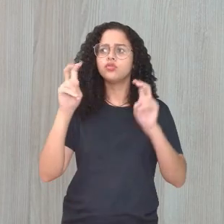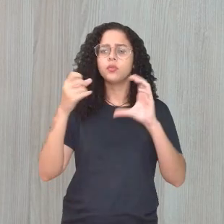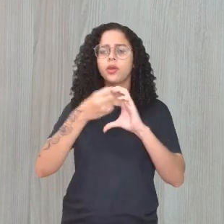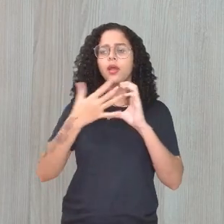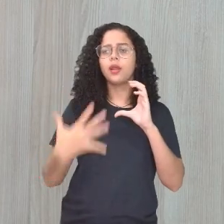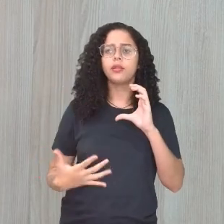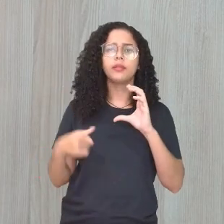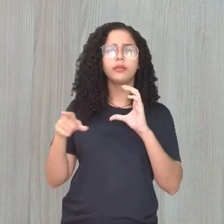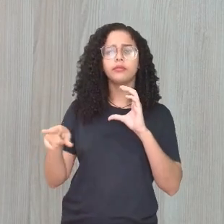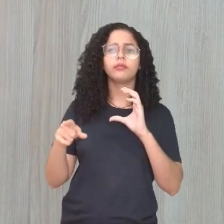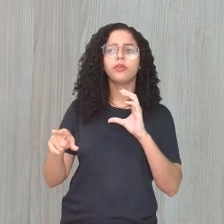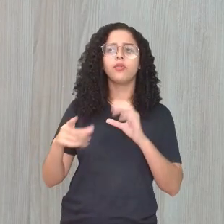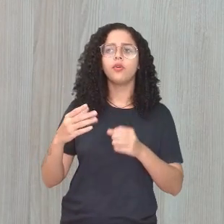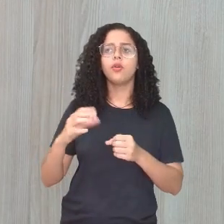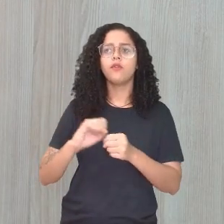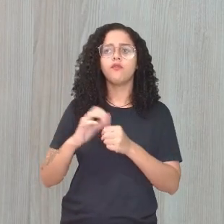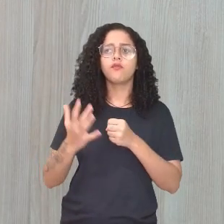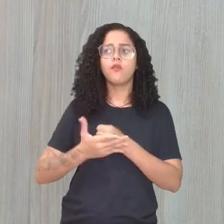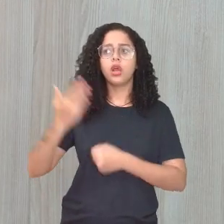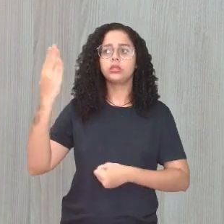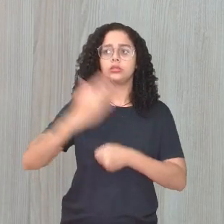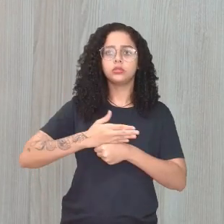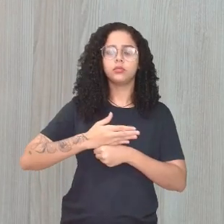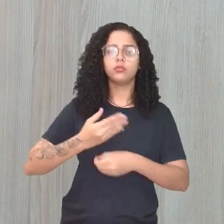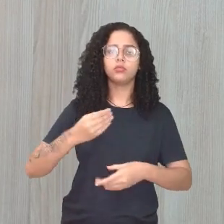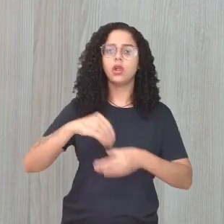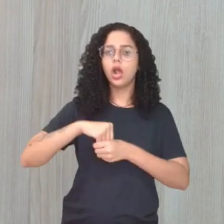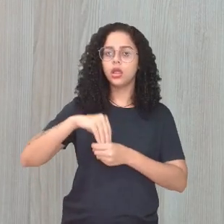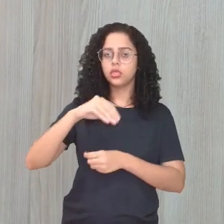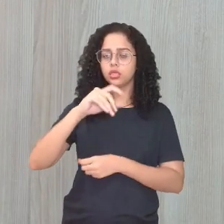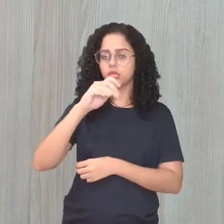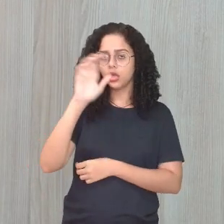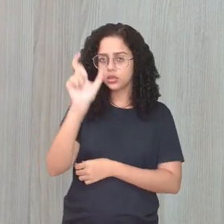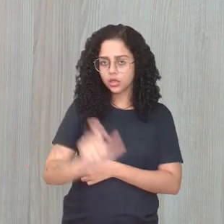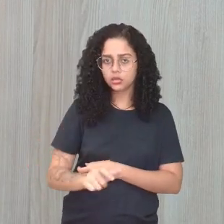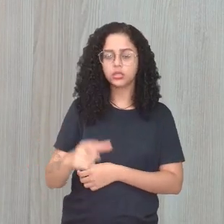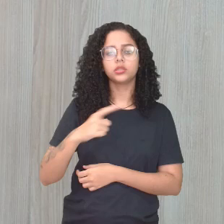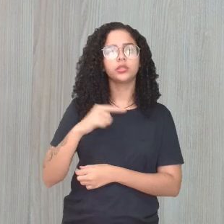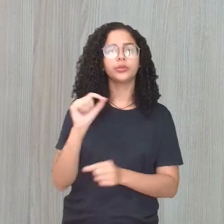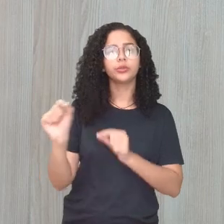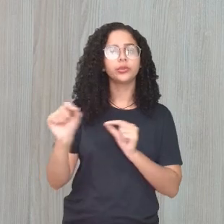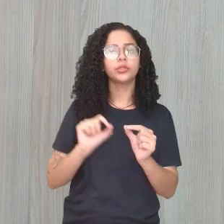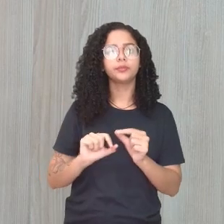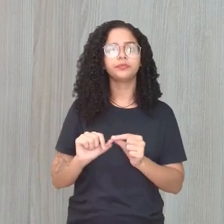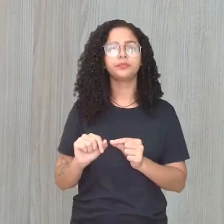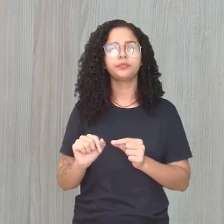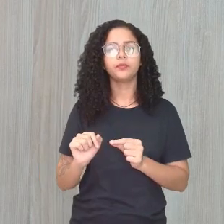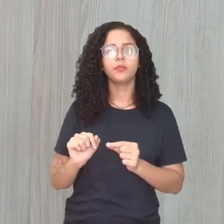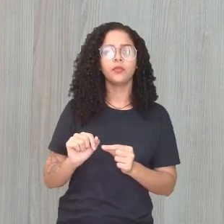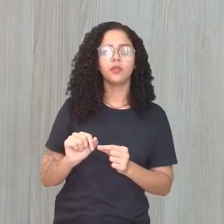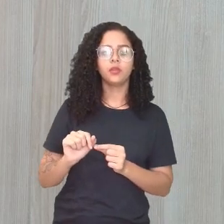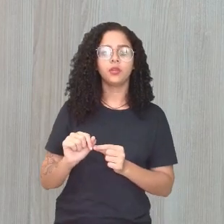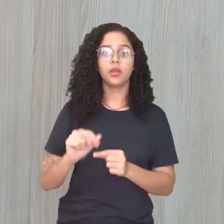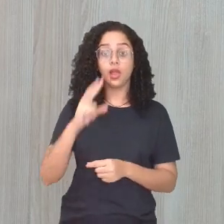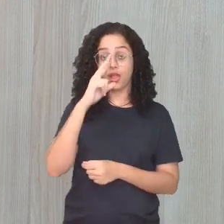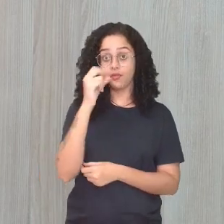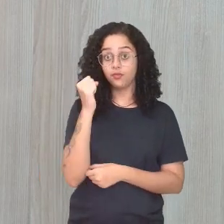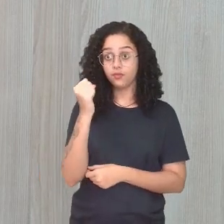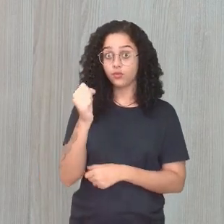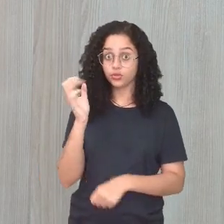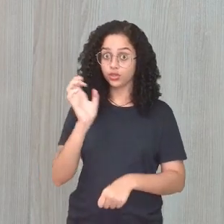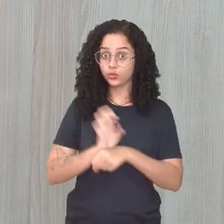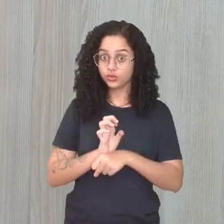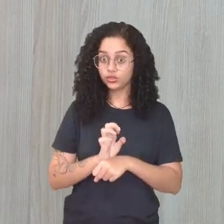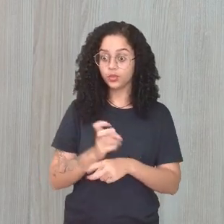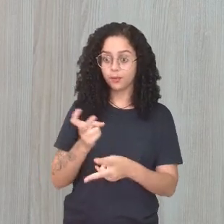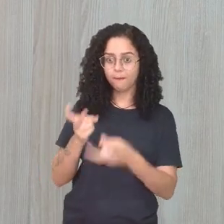características do fascismo na Itália, né, a gente vai ver que tem essa coisa da força do Estado,